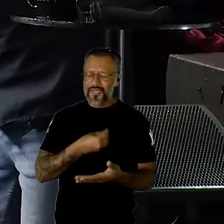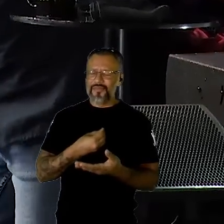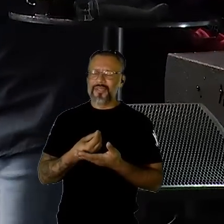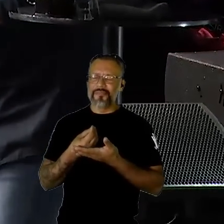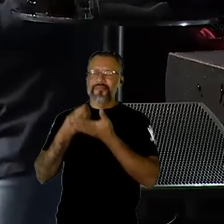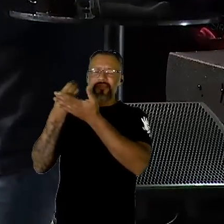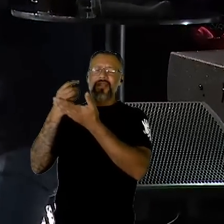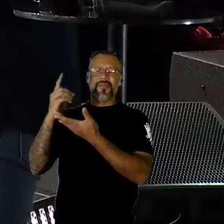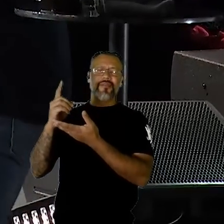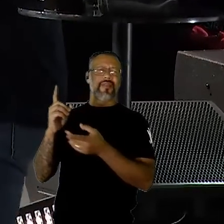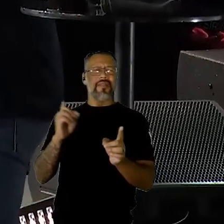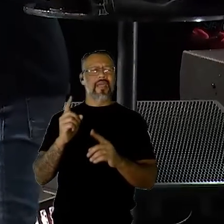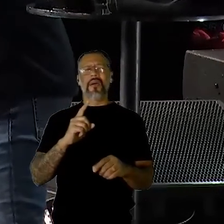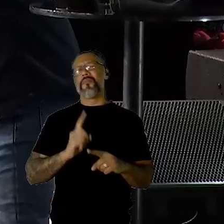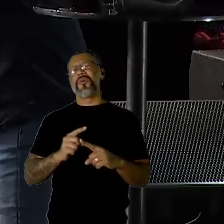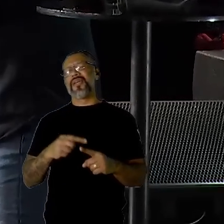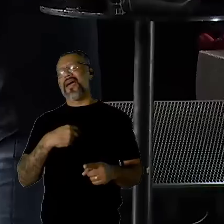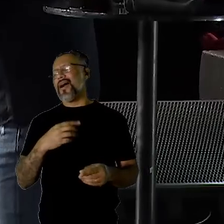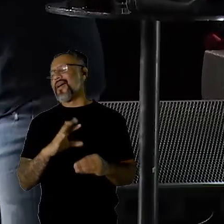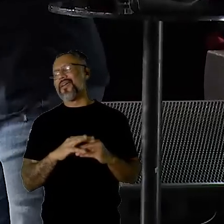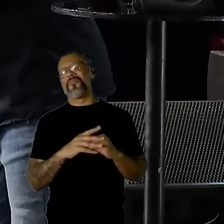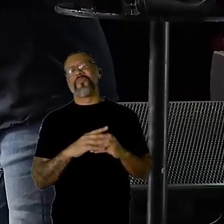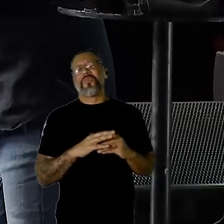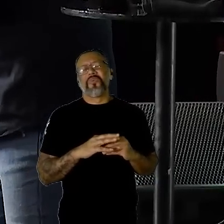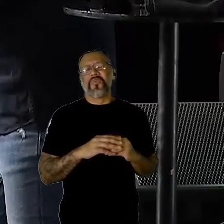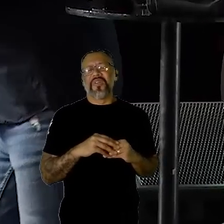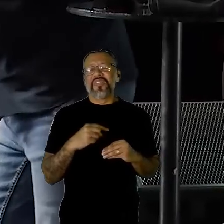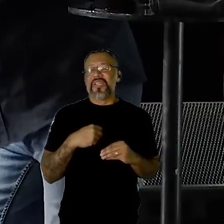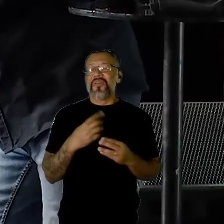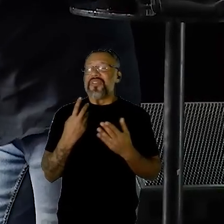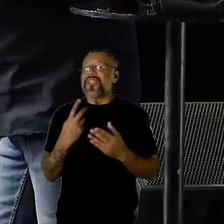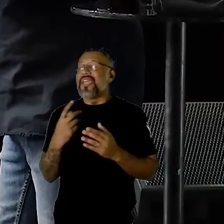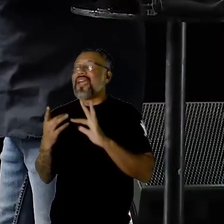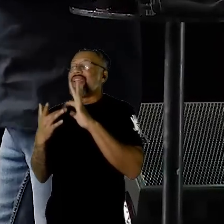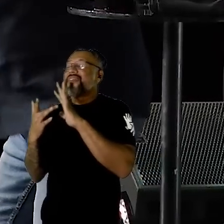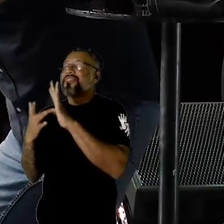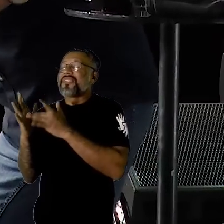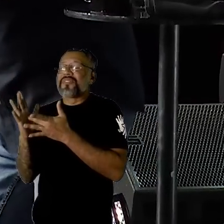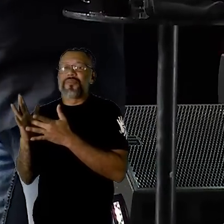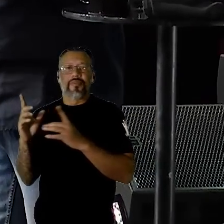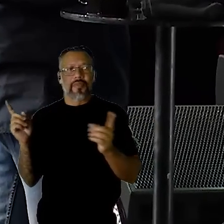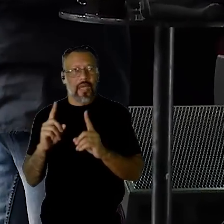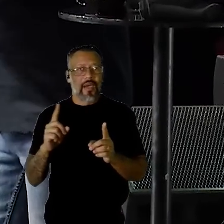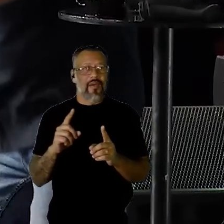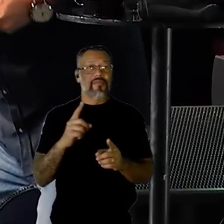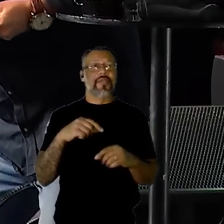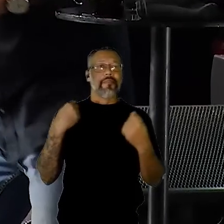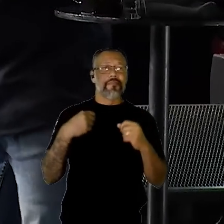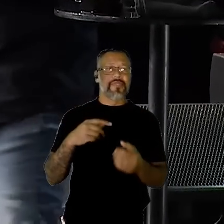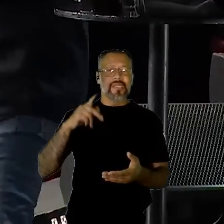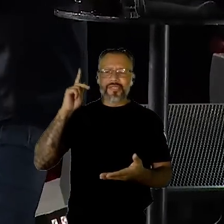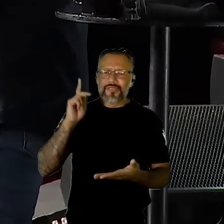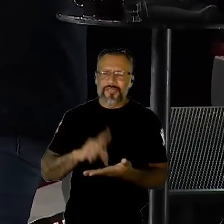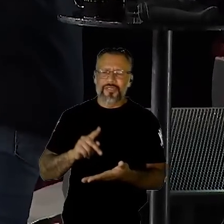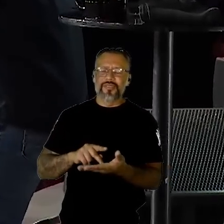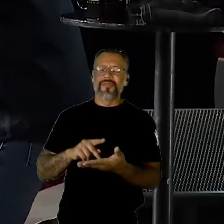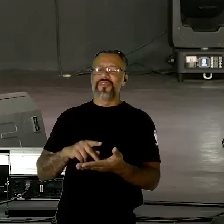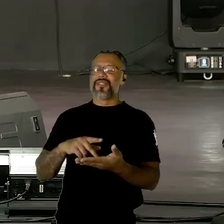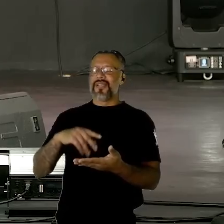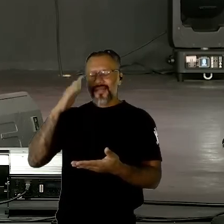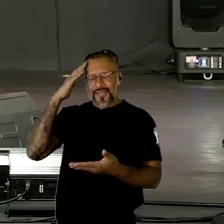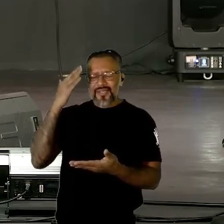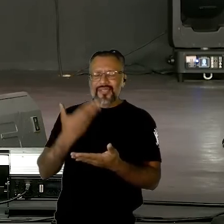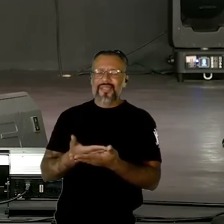não é porque eu tô doente é porque ele me encontrou me salvou me preencheu me deu vida sarou os meus dedos